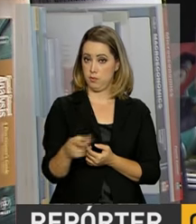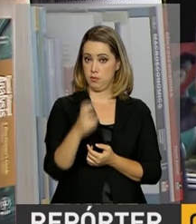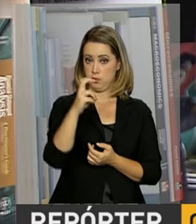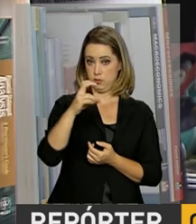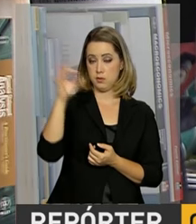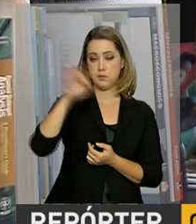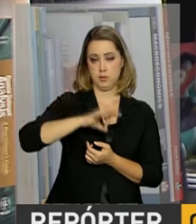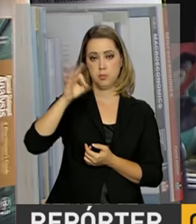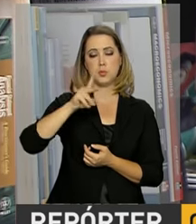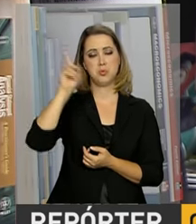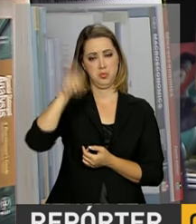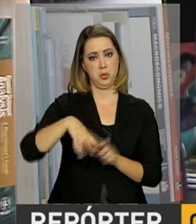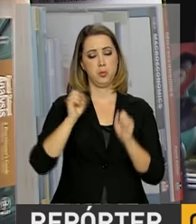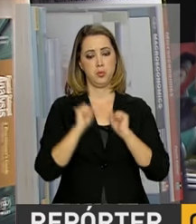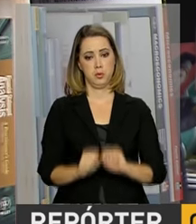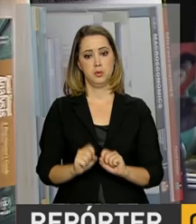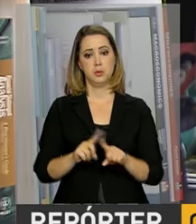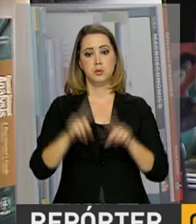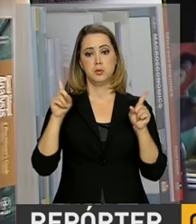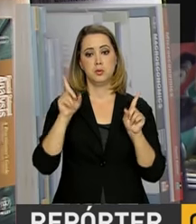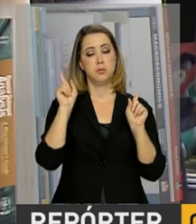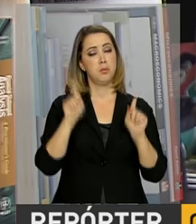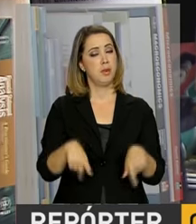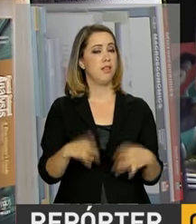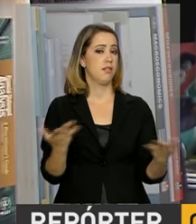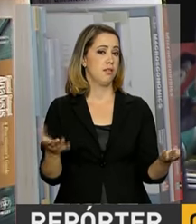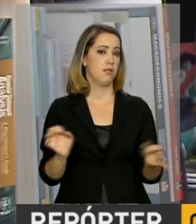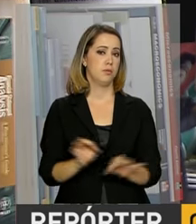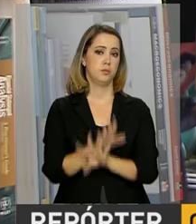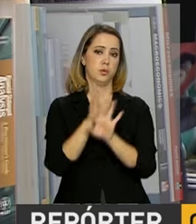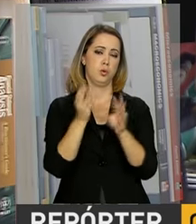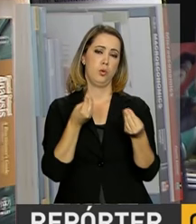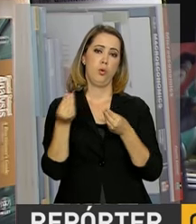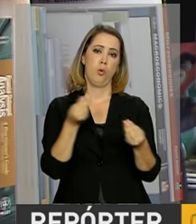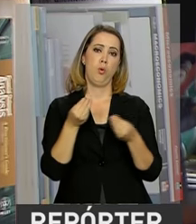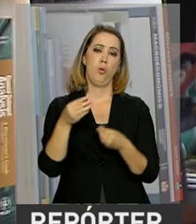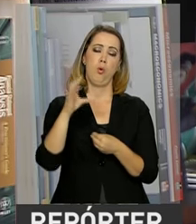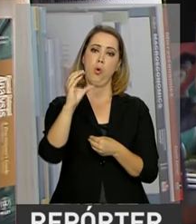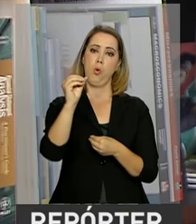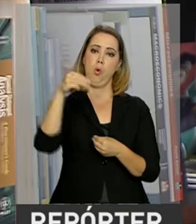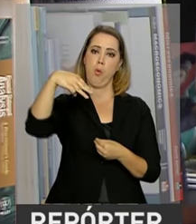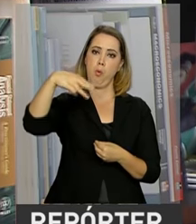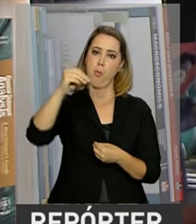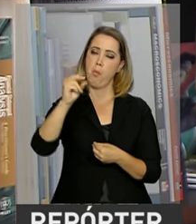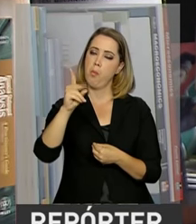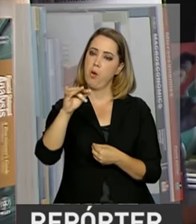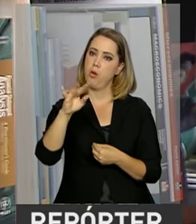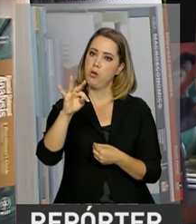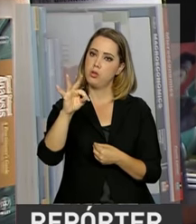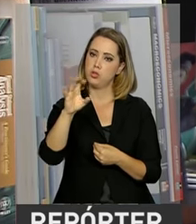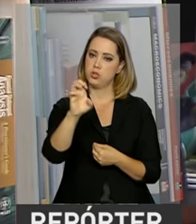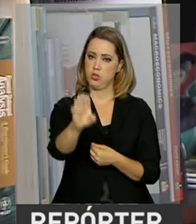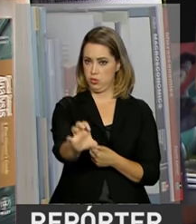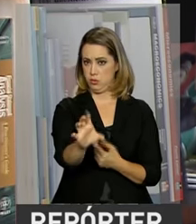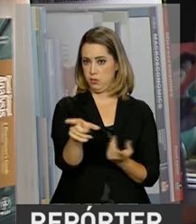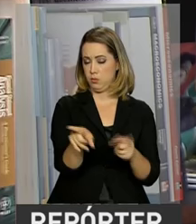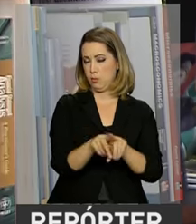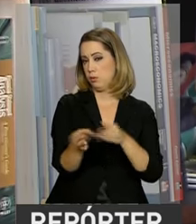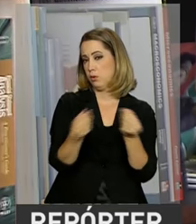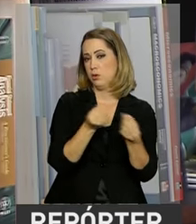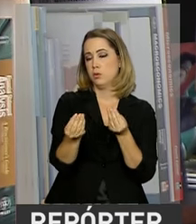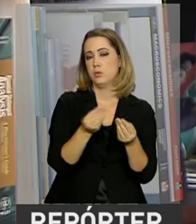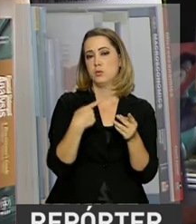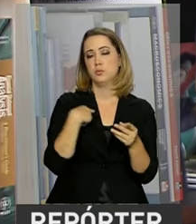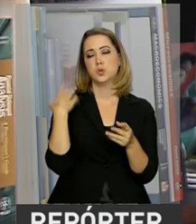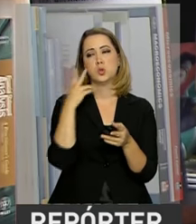é possível é evidente que tudo isso depende por exemplo das commodi a gente pode notar